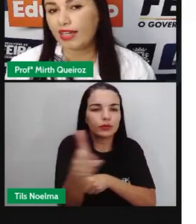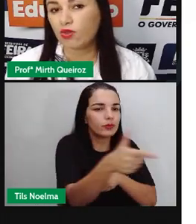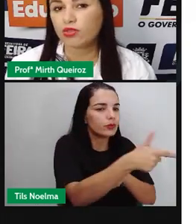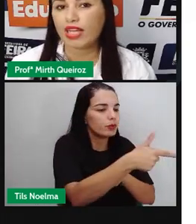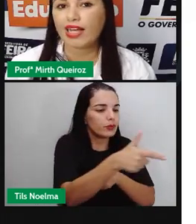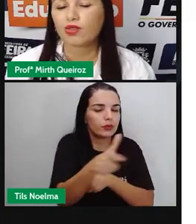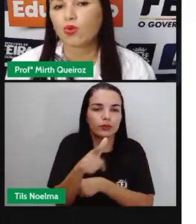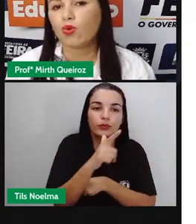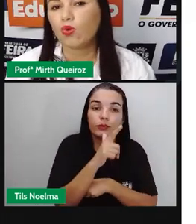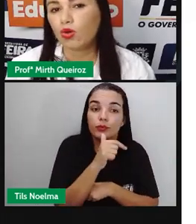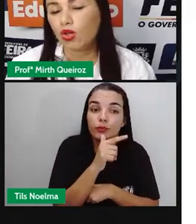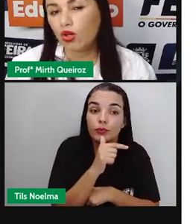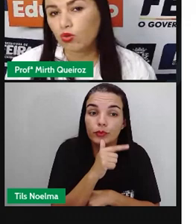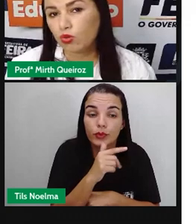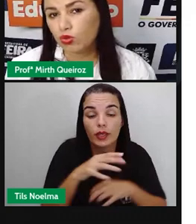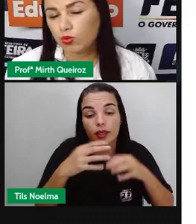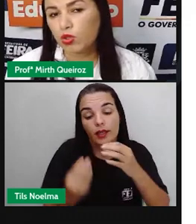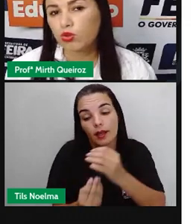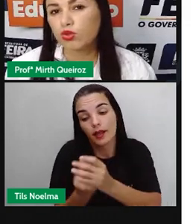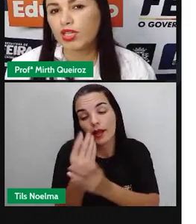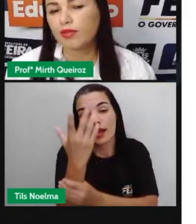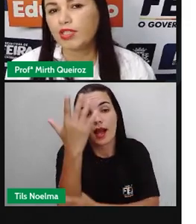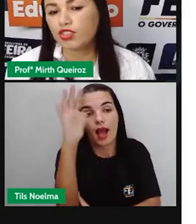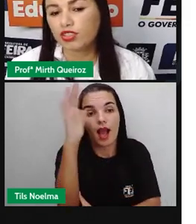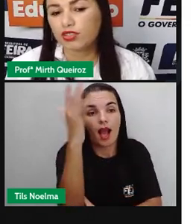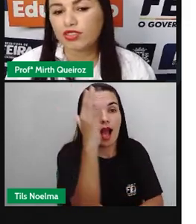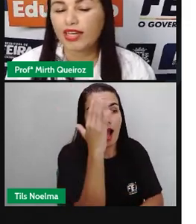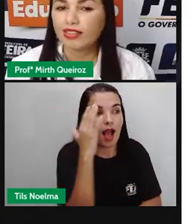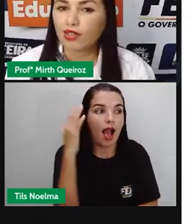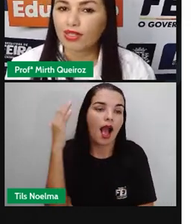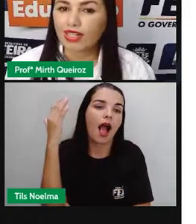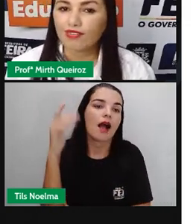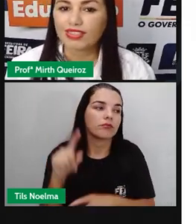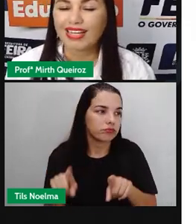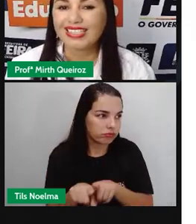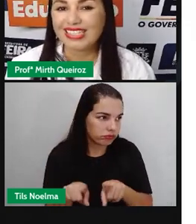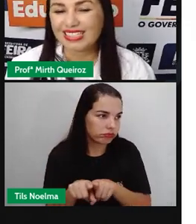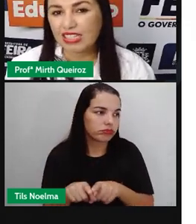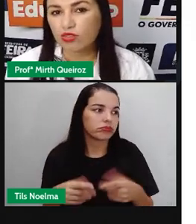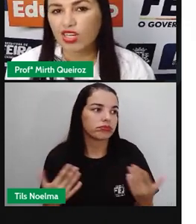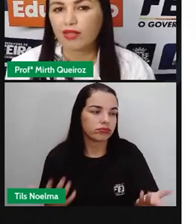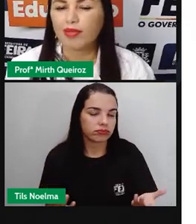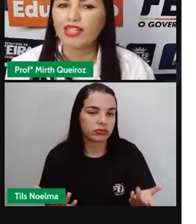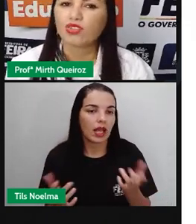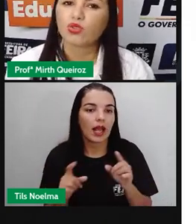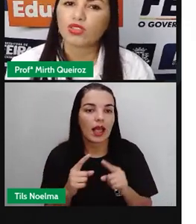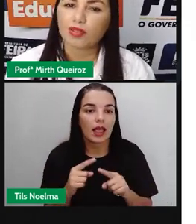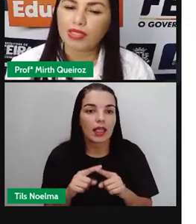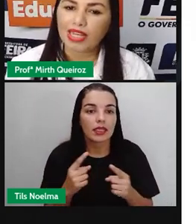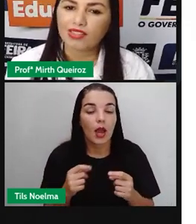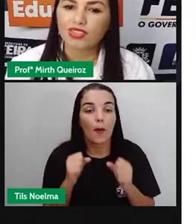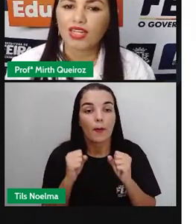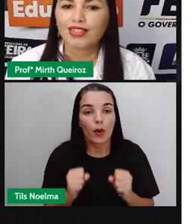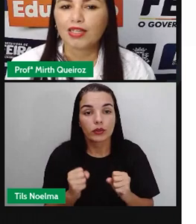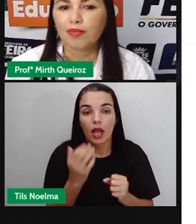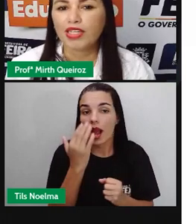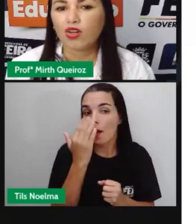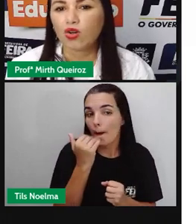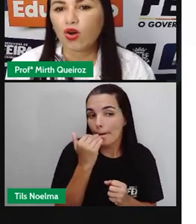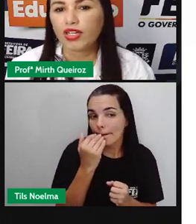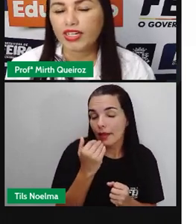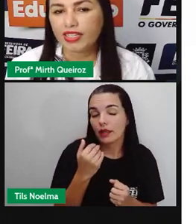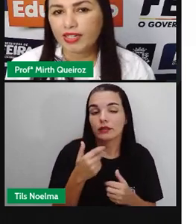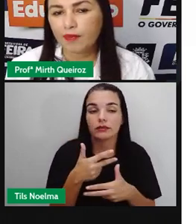entrar em contato com os produtos alimentícios né então através da ingestão de alimentos contaminados